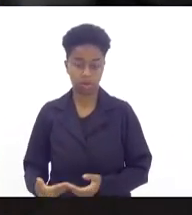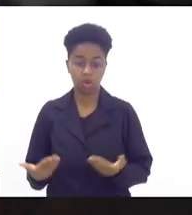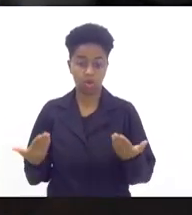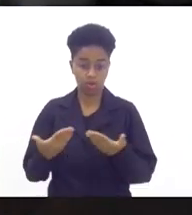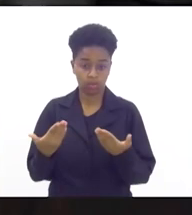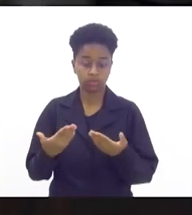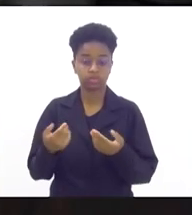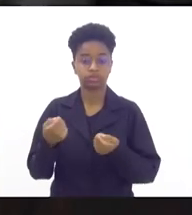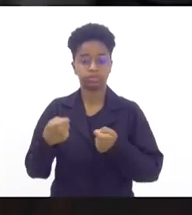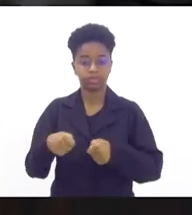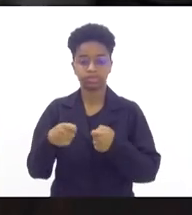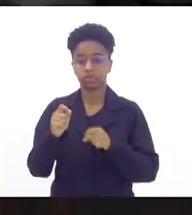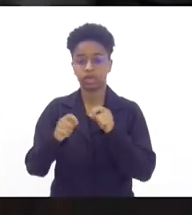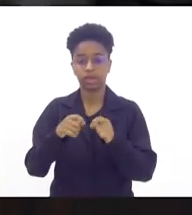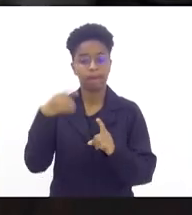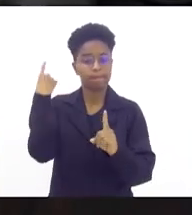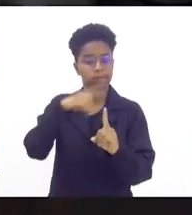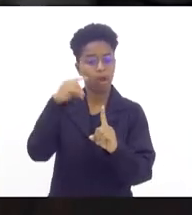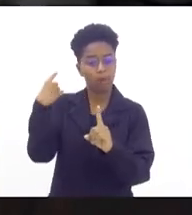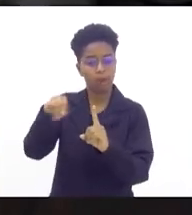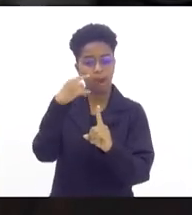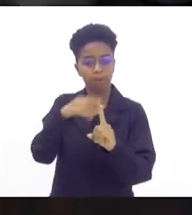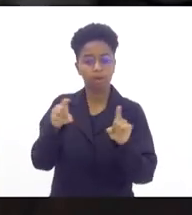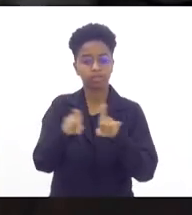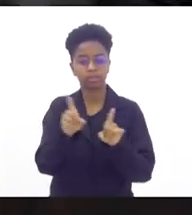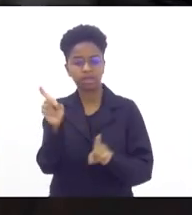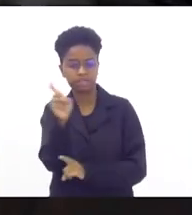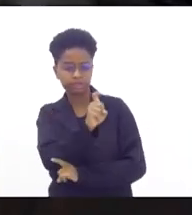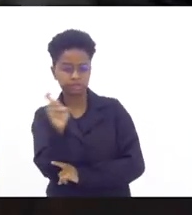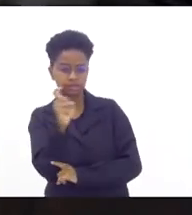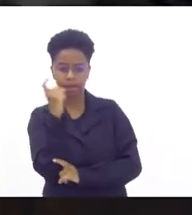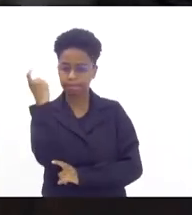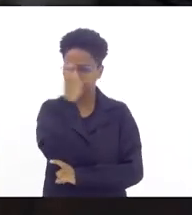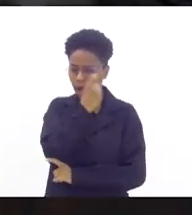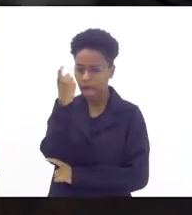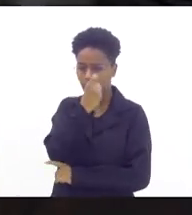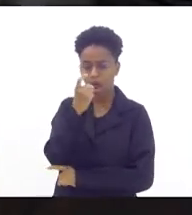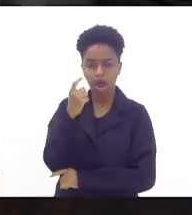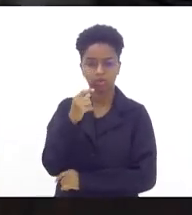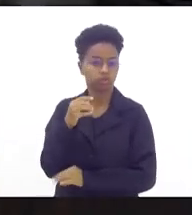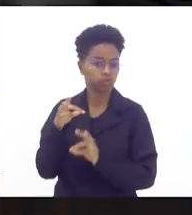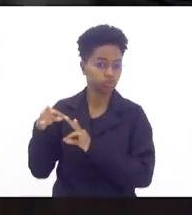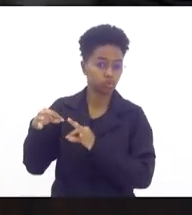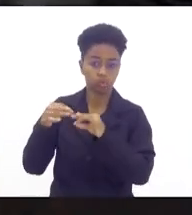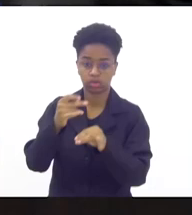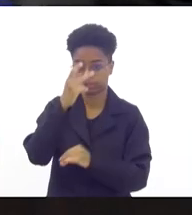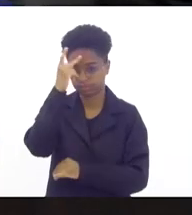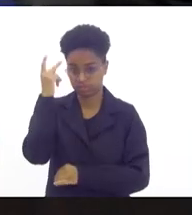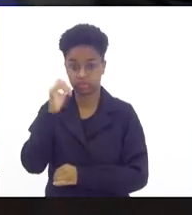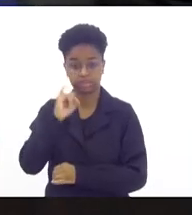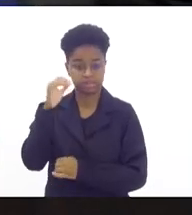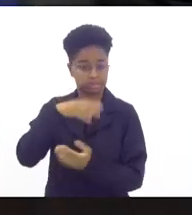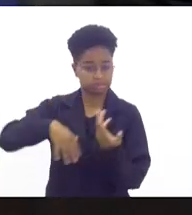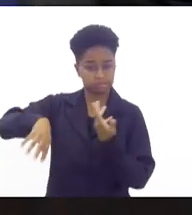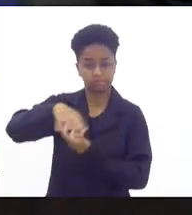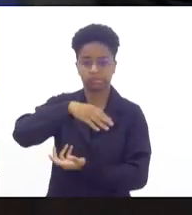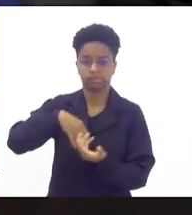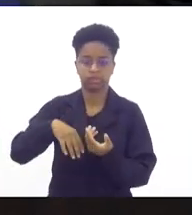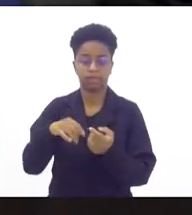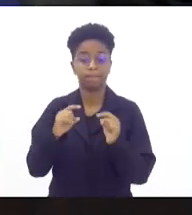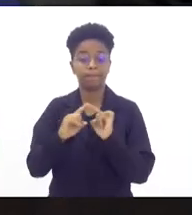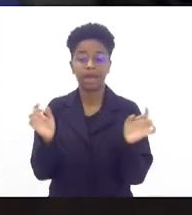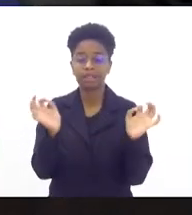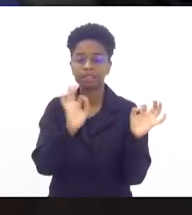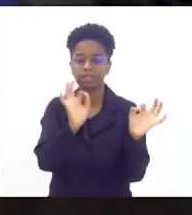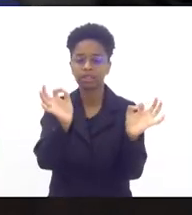descer o e o spray de pimenta em todo mundo quando há o caos ninguém